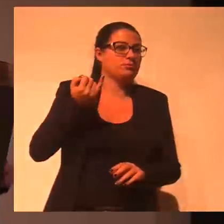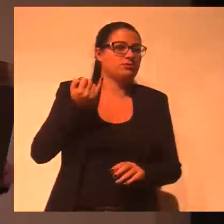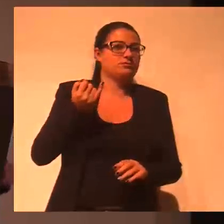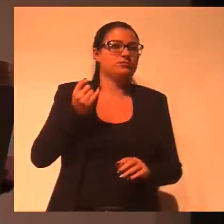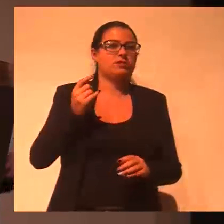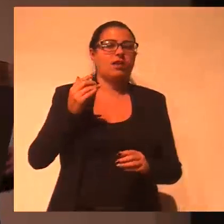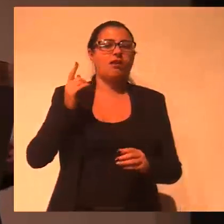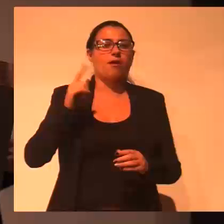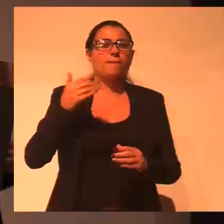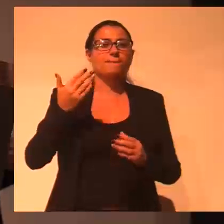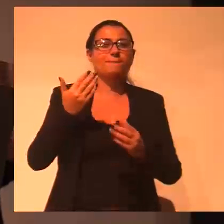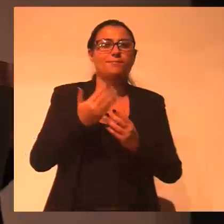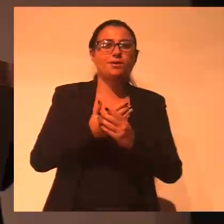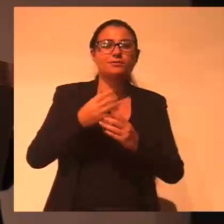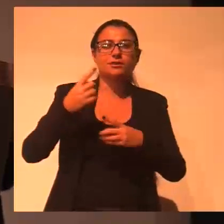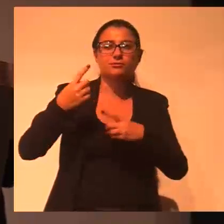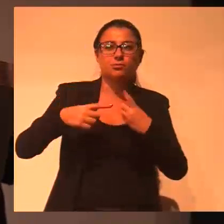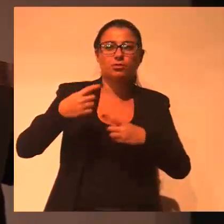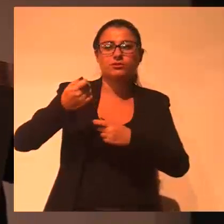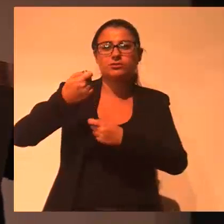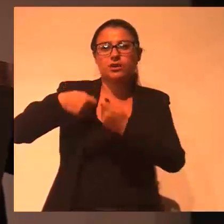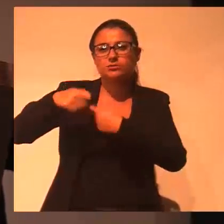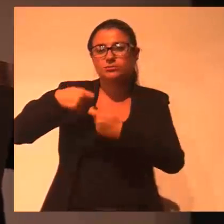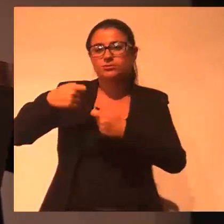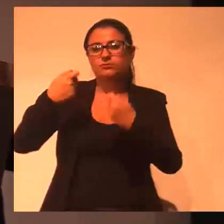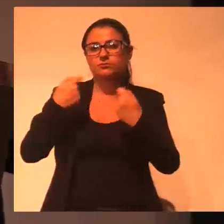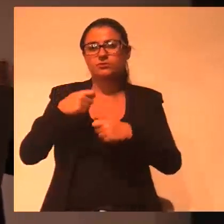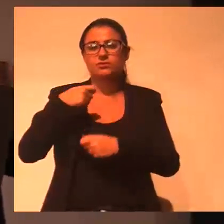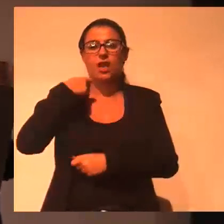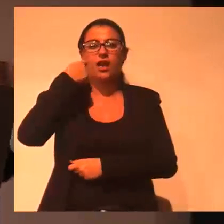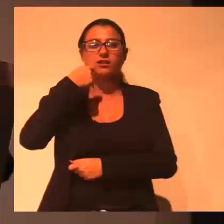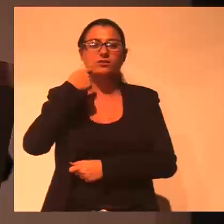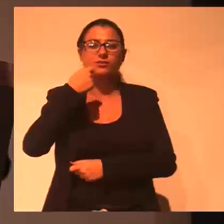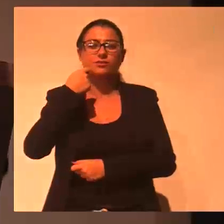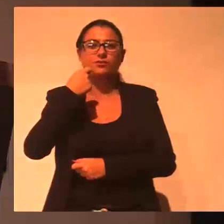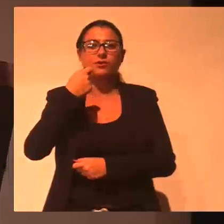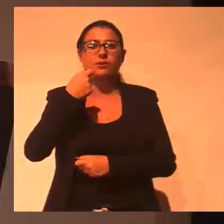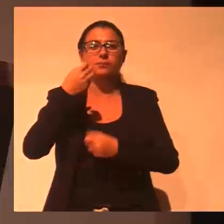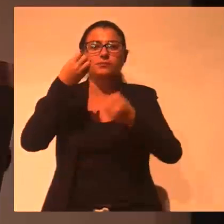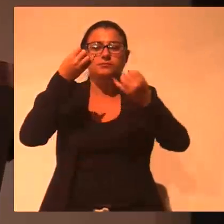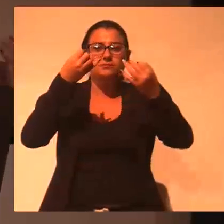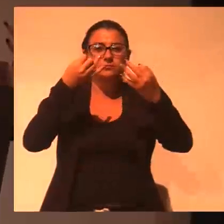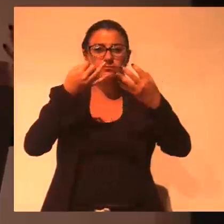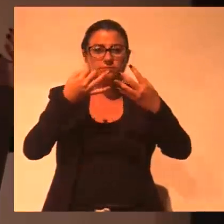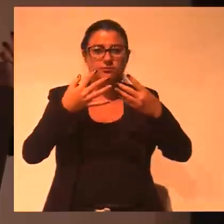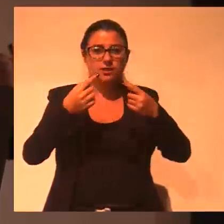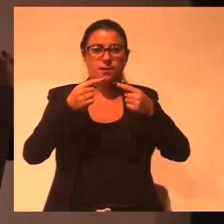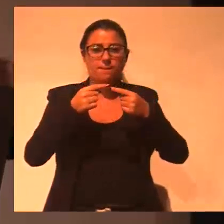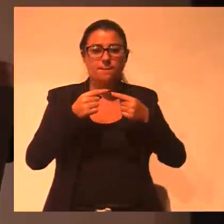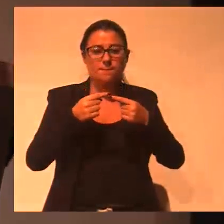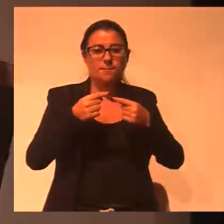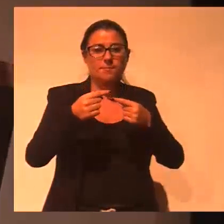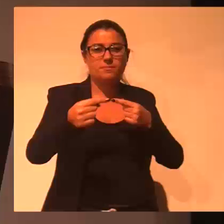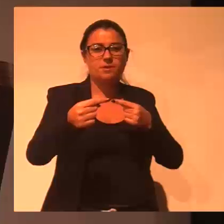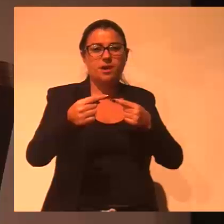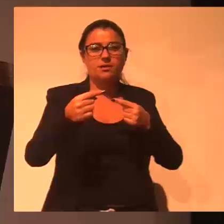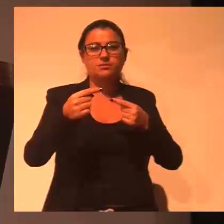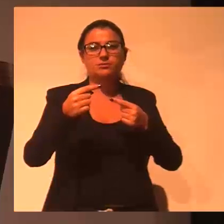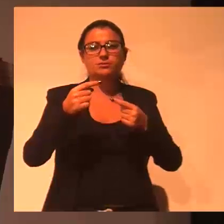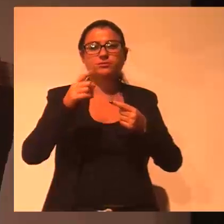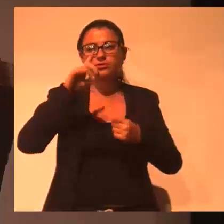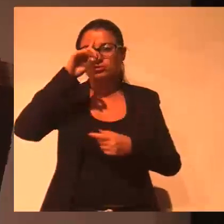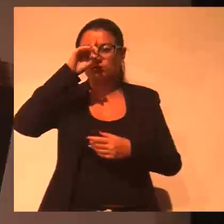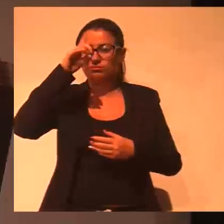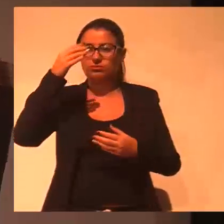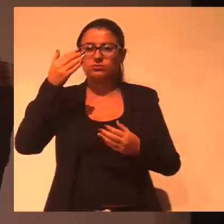político-administrativo. A gente precisa de um advogado para falar sobre a parte técnica, de prazo, de data para entrega de